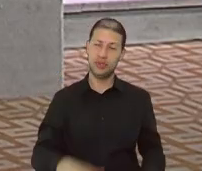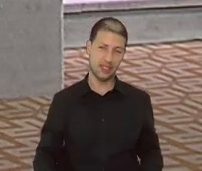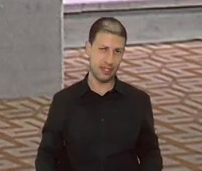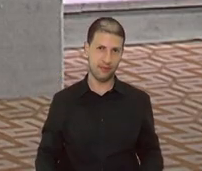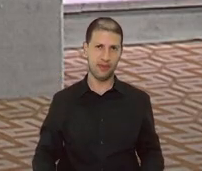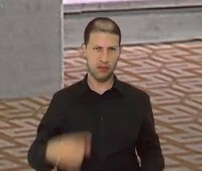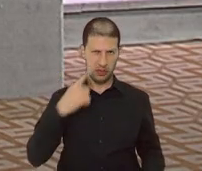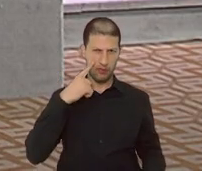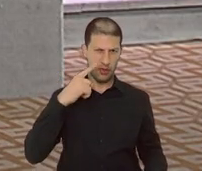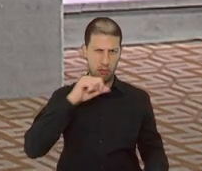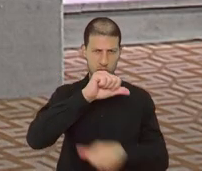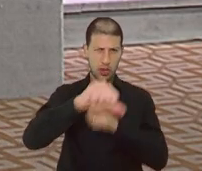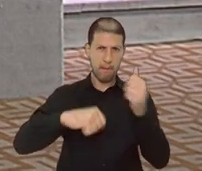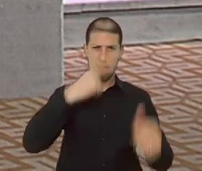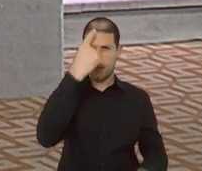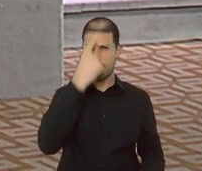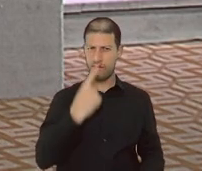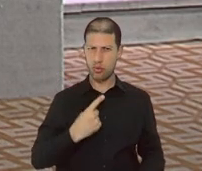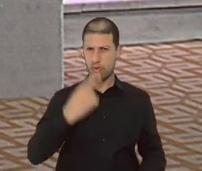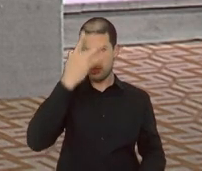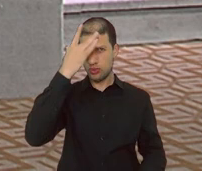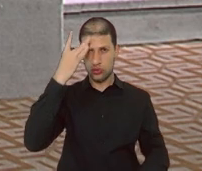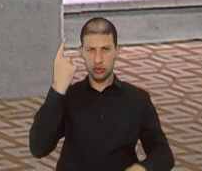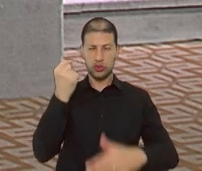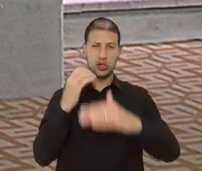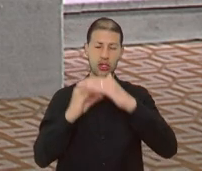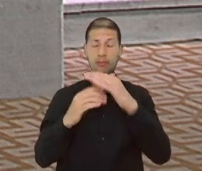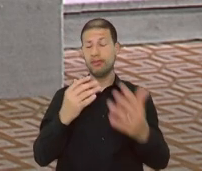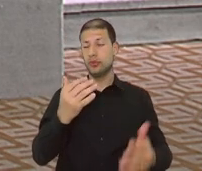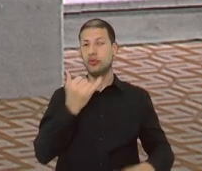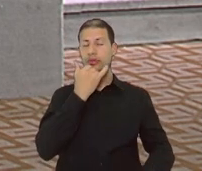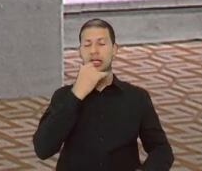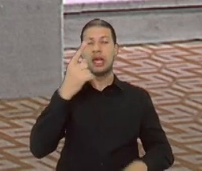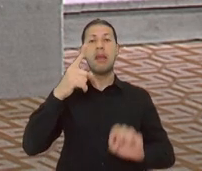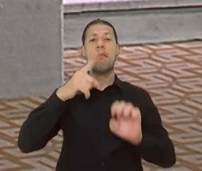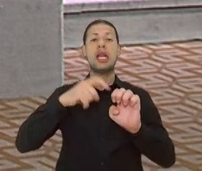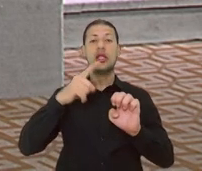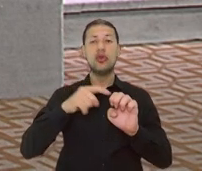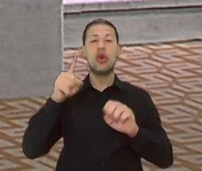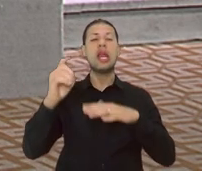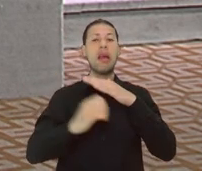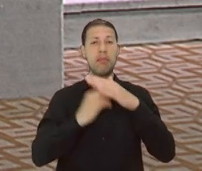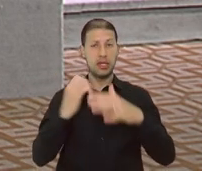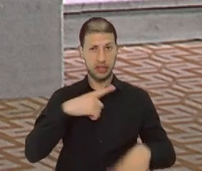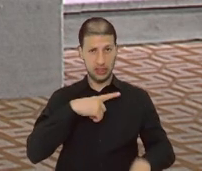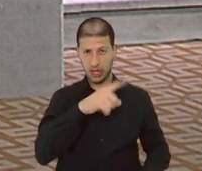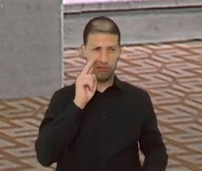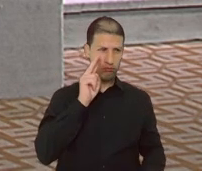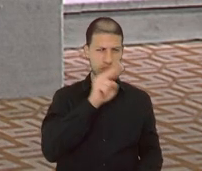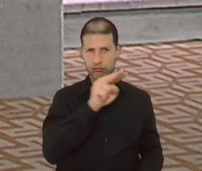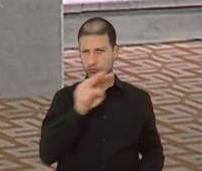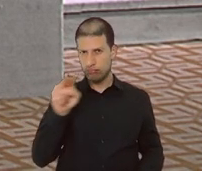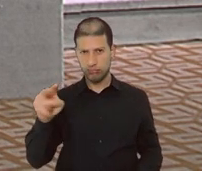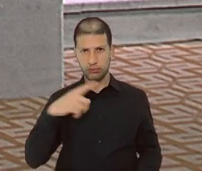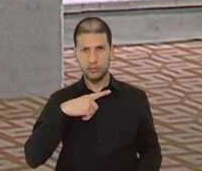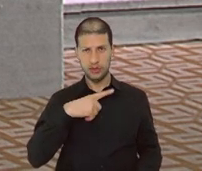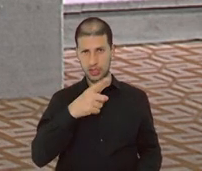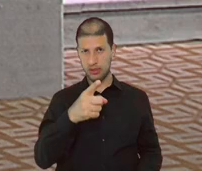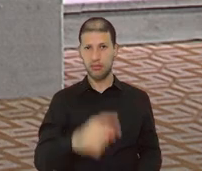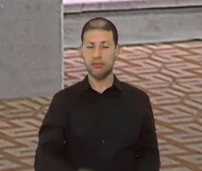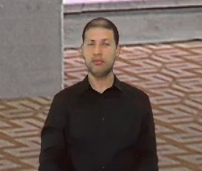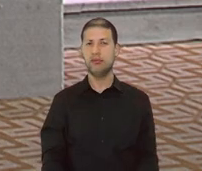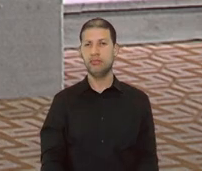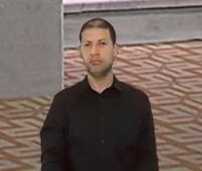de perfil de investidor na verdade de empreendedor nas companhias que você tem você tem olhado mais resistente